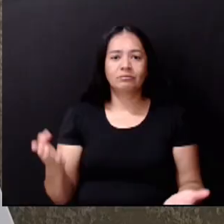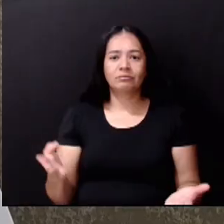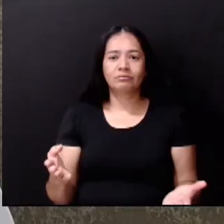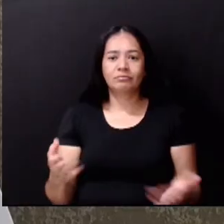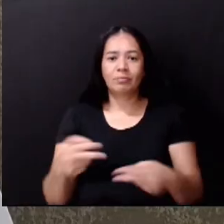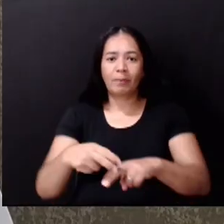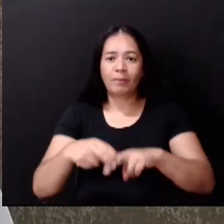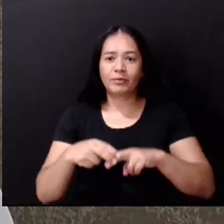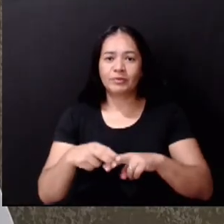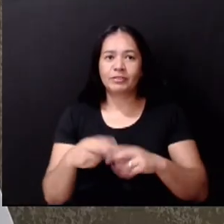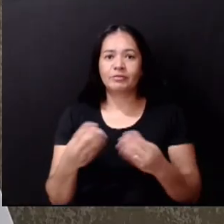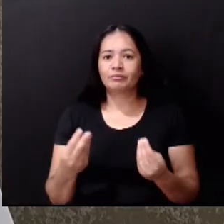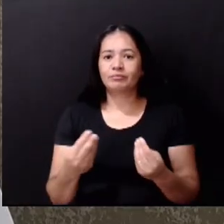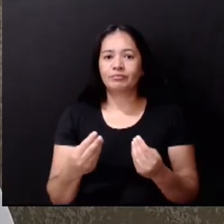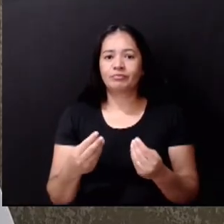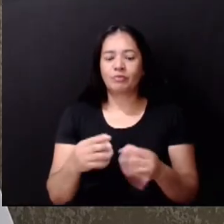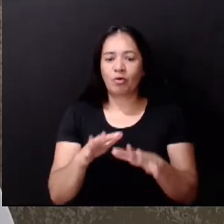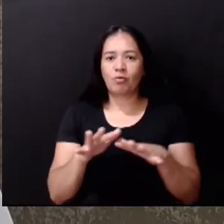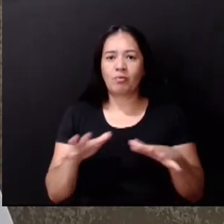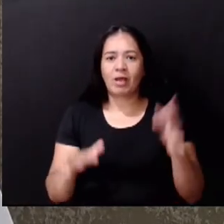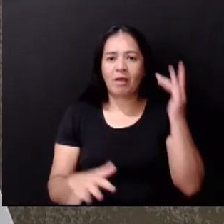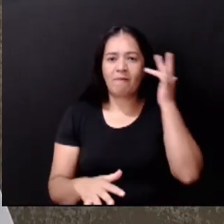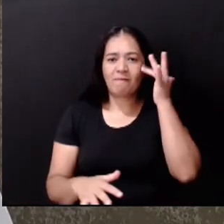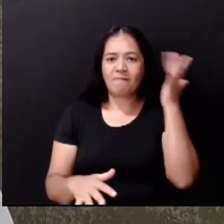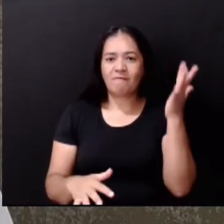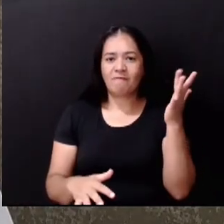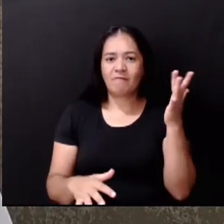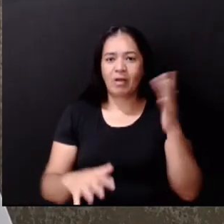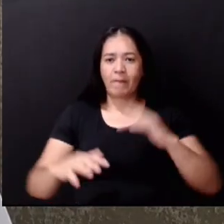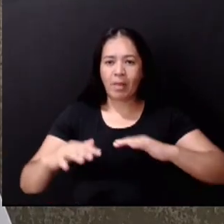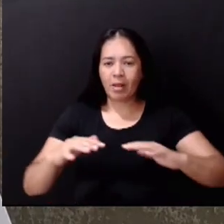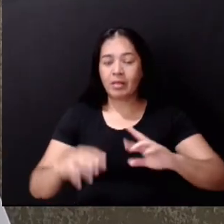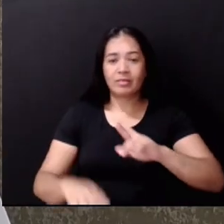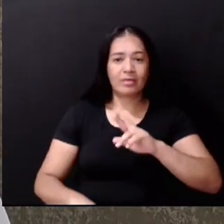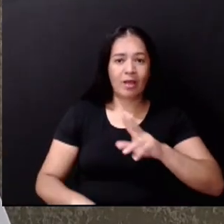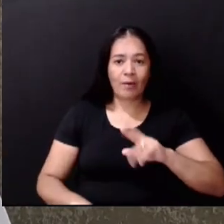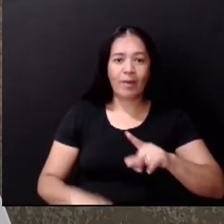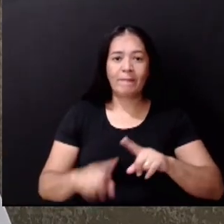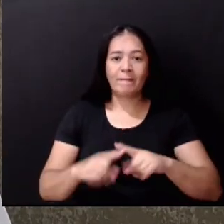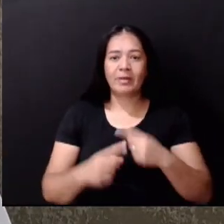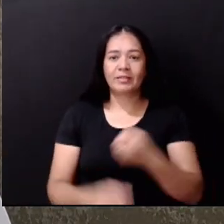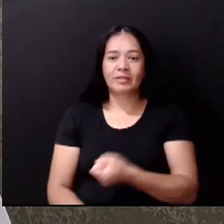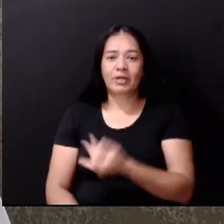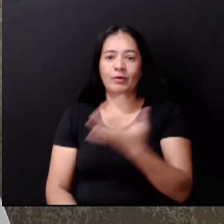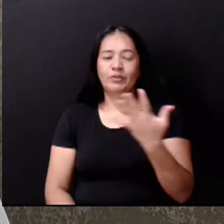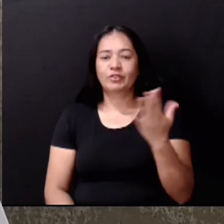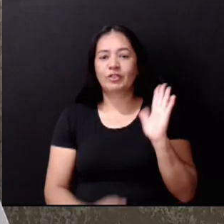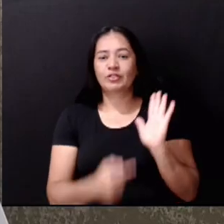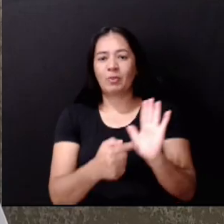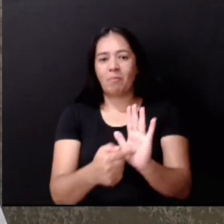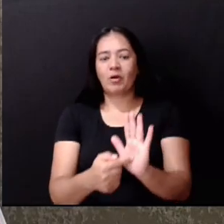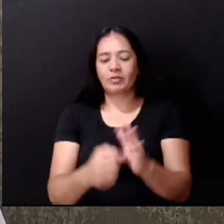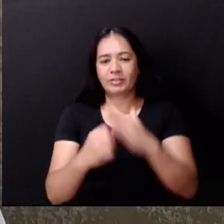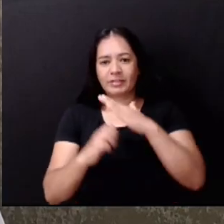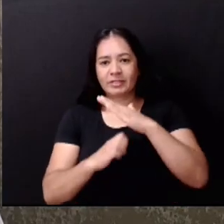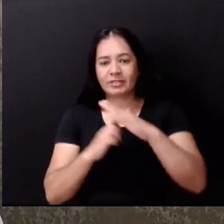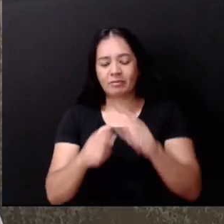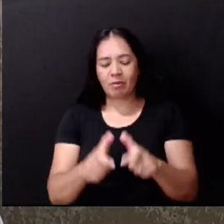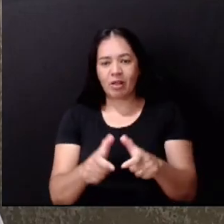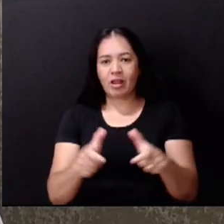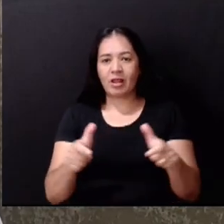mercado de fácil concorrência, mas que esses números mostram que essas empresas têm tido crescimento e destaque no